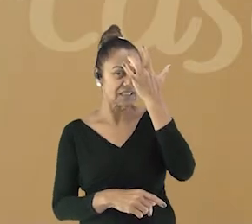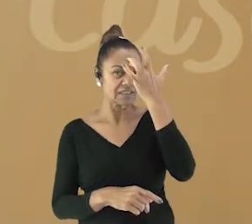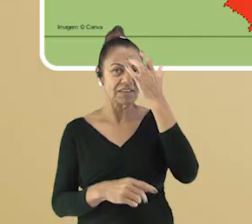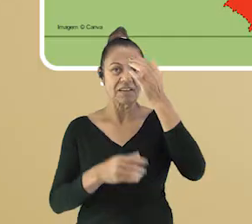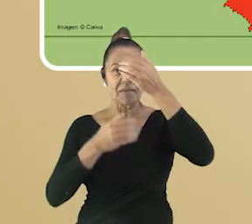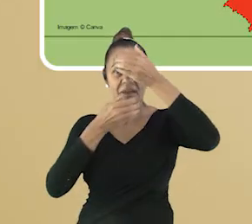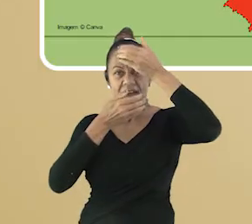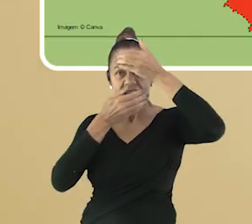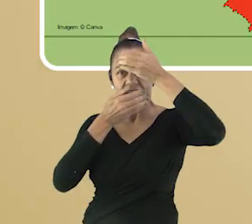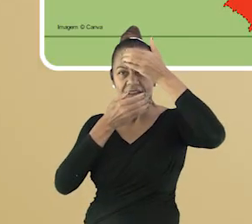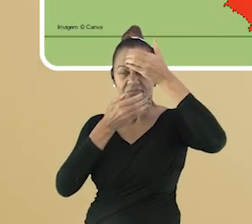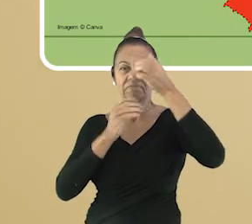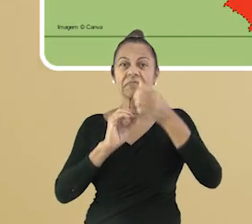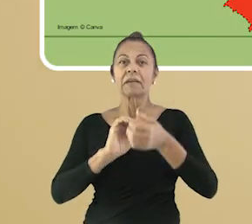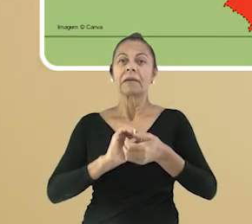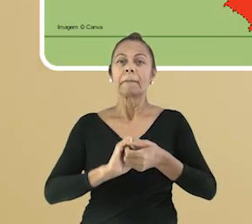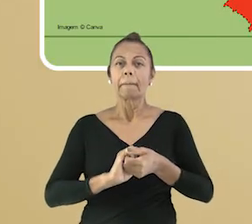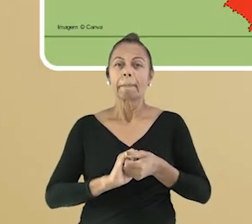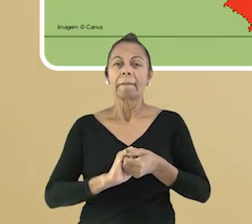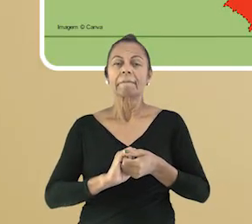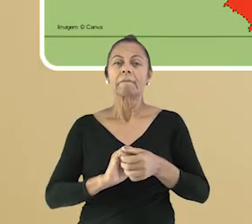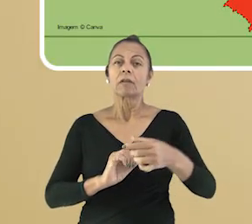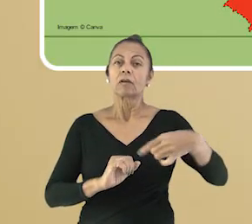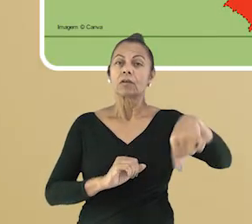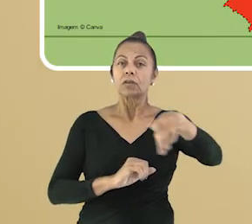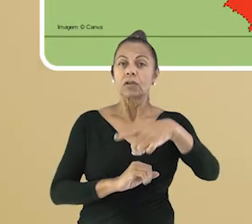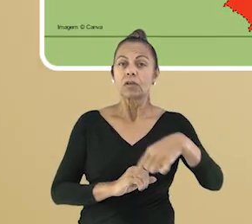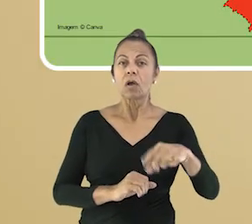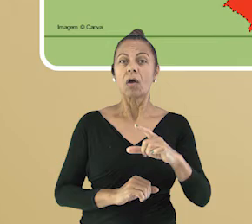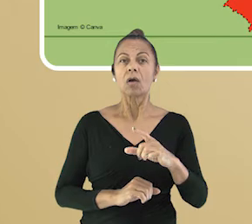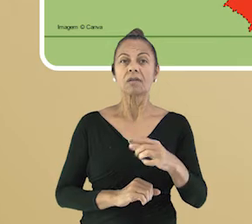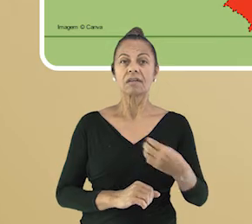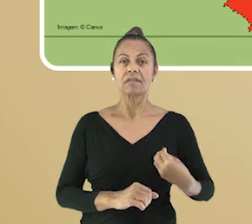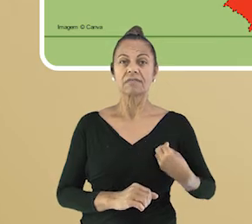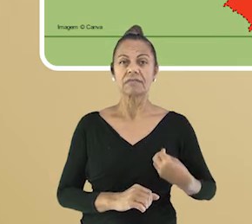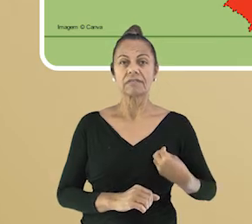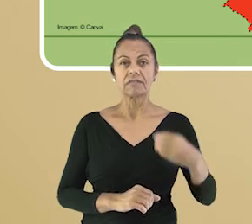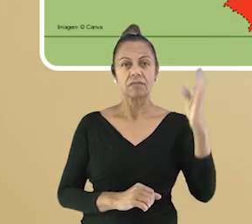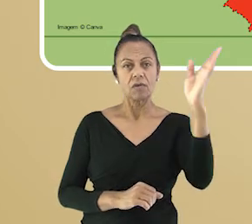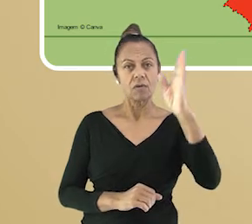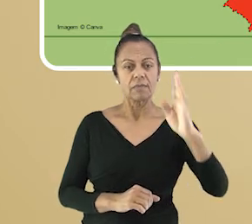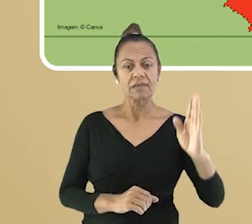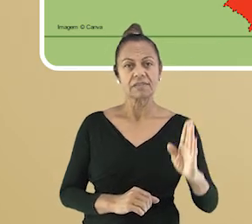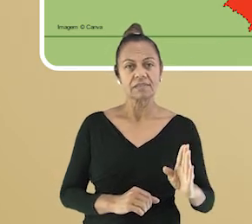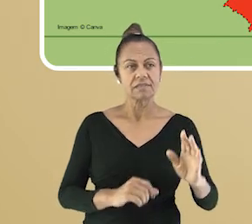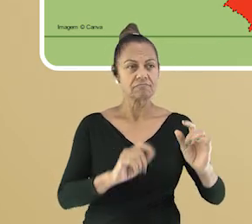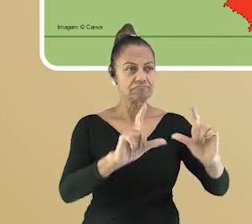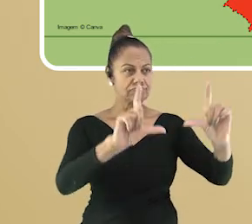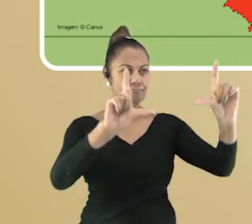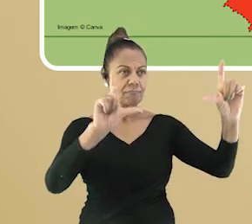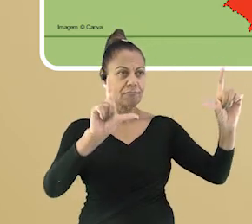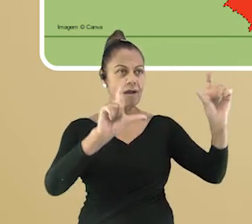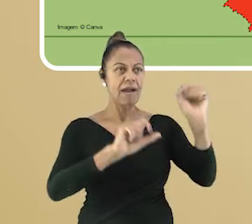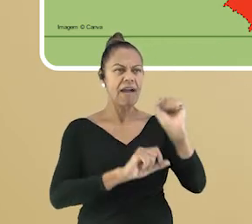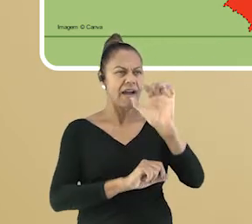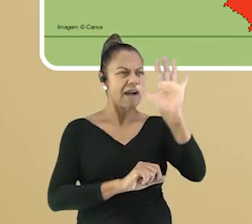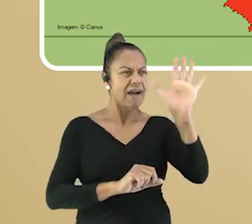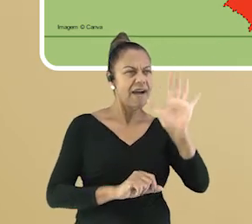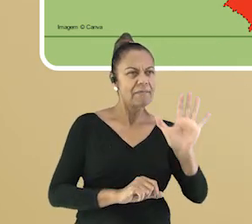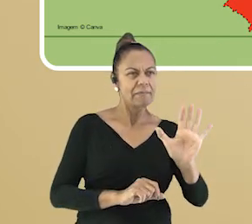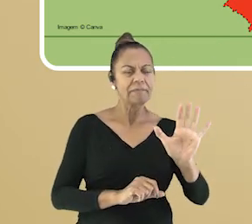árabes. Nós estamos no Brasil. Neste mapa, que vocês estão vendo aí na tela todo